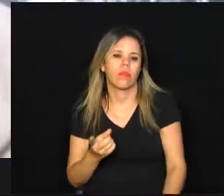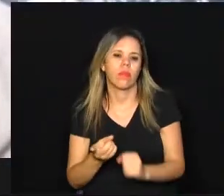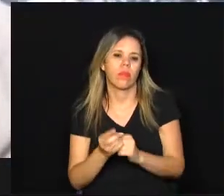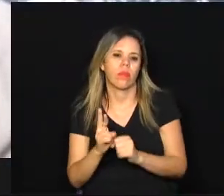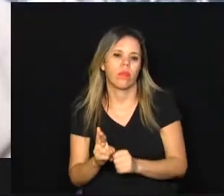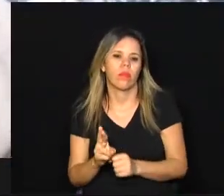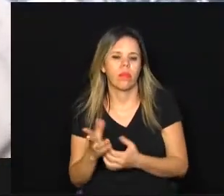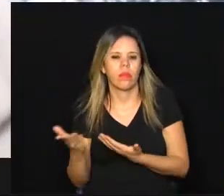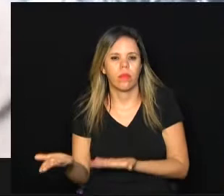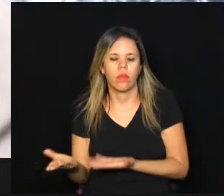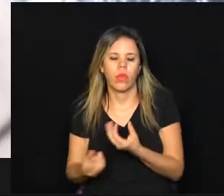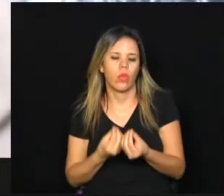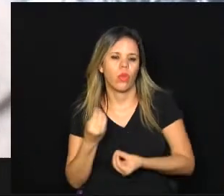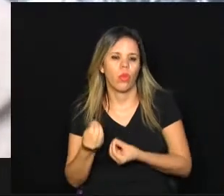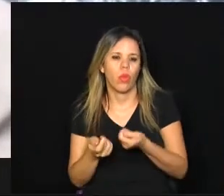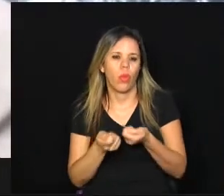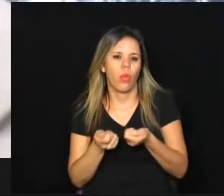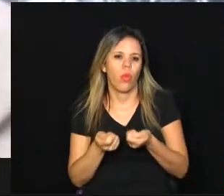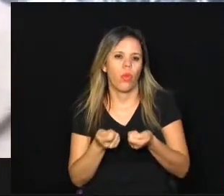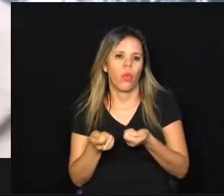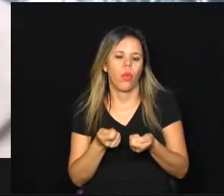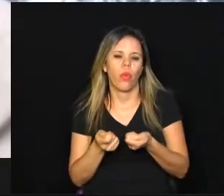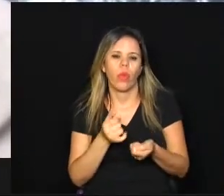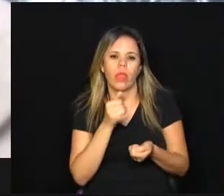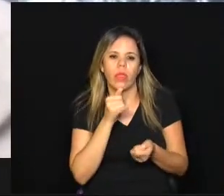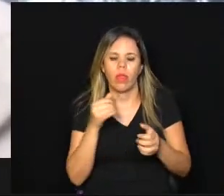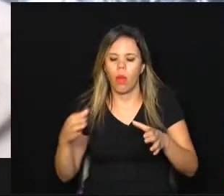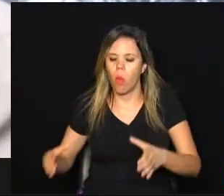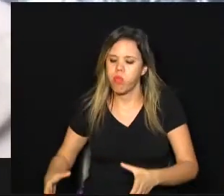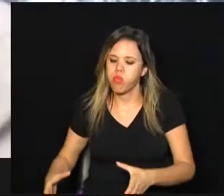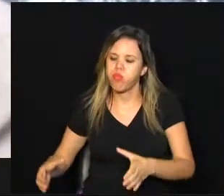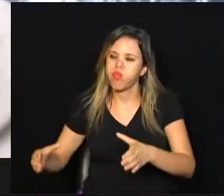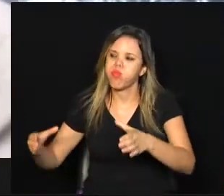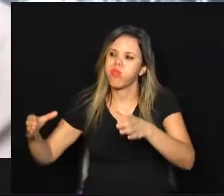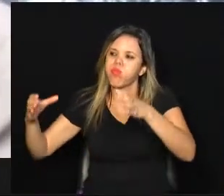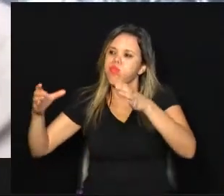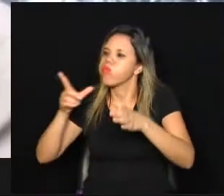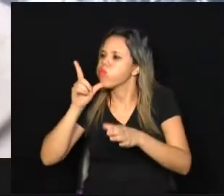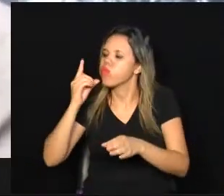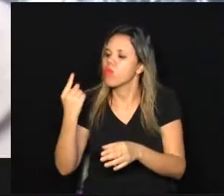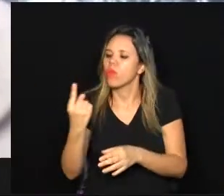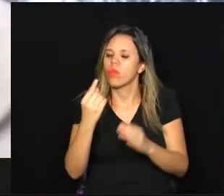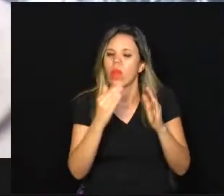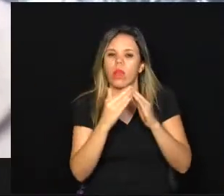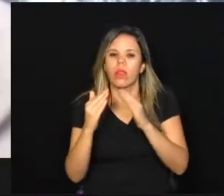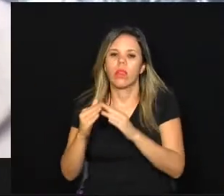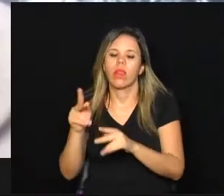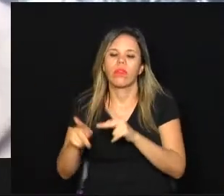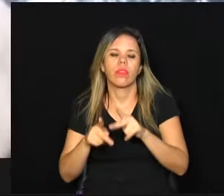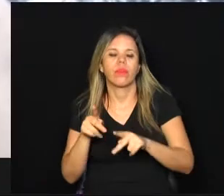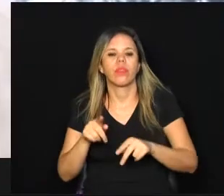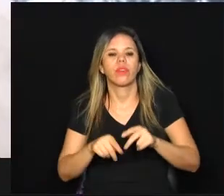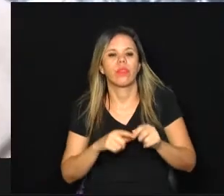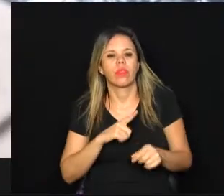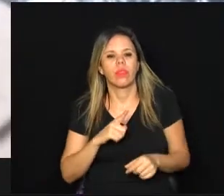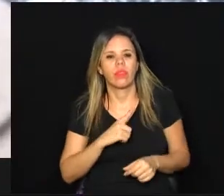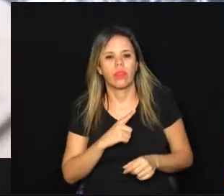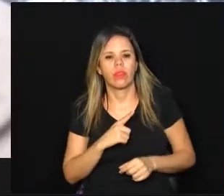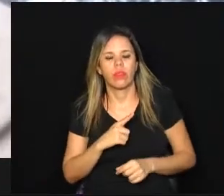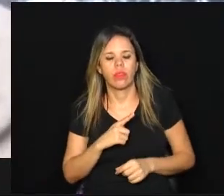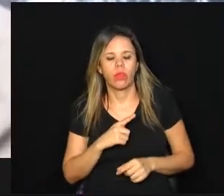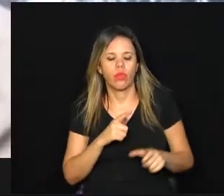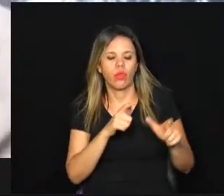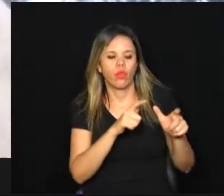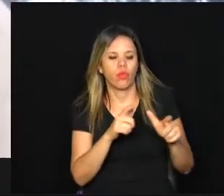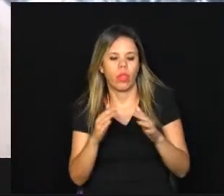Francisco, como lidar aí com a questão dos poços artesianos, né? Porque muitas vezes você tem, até mesmo na área